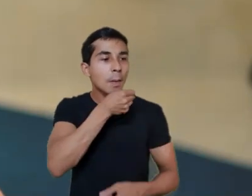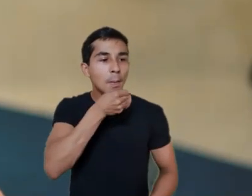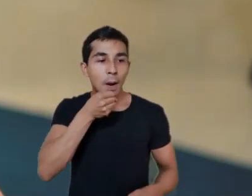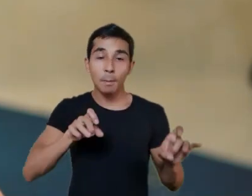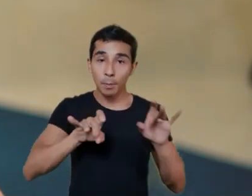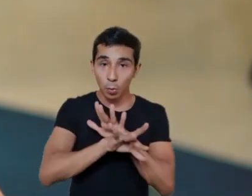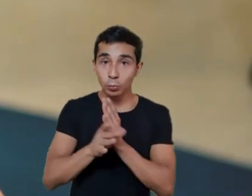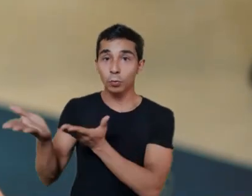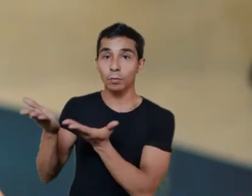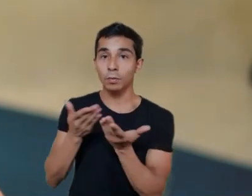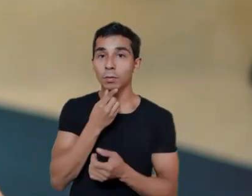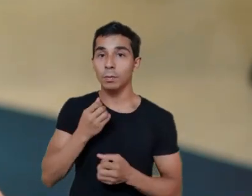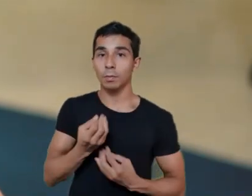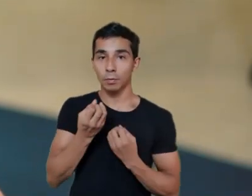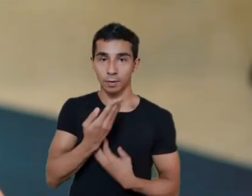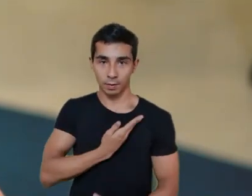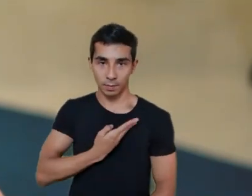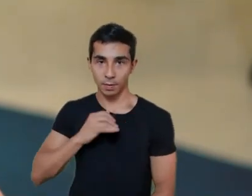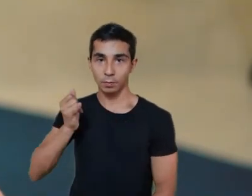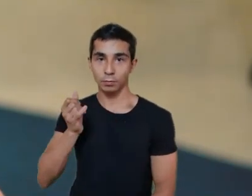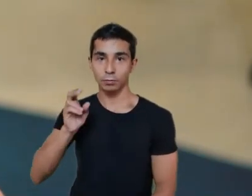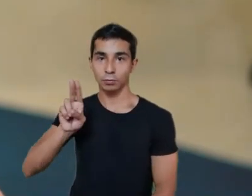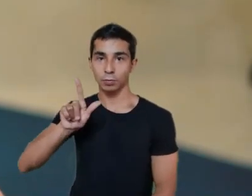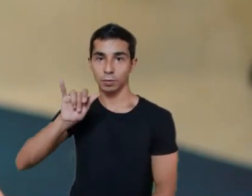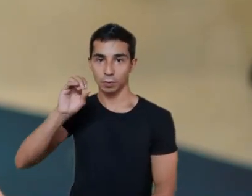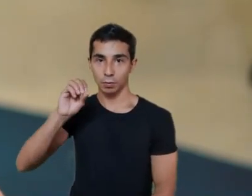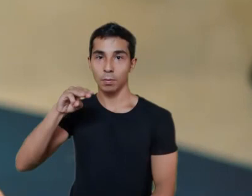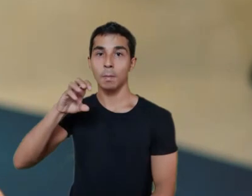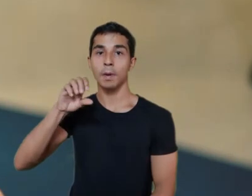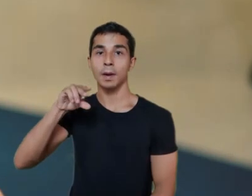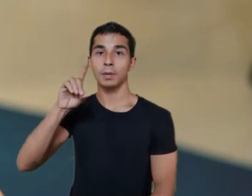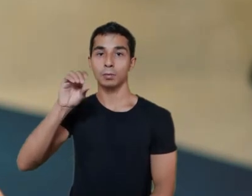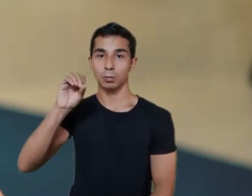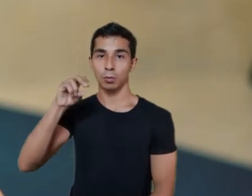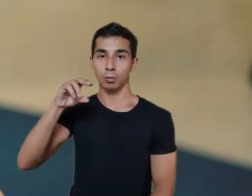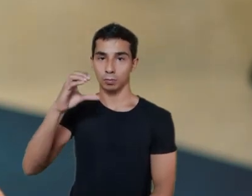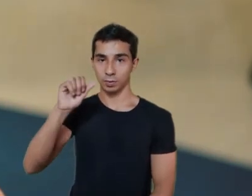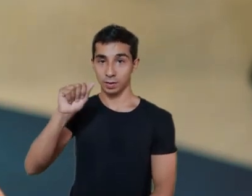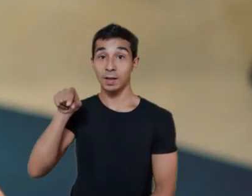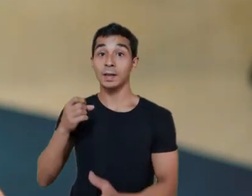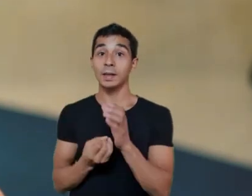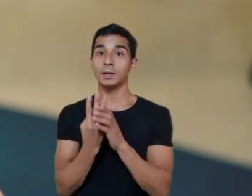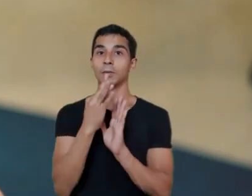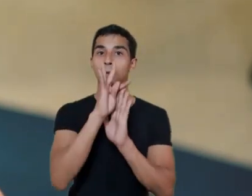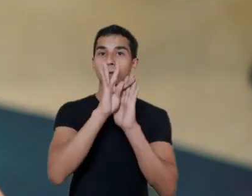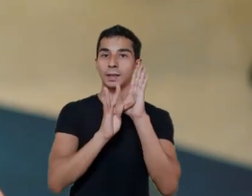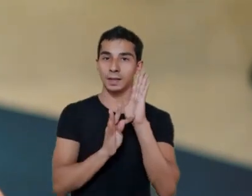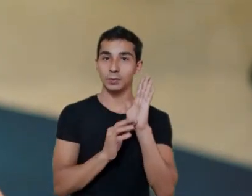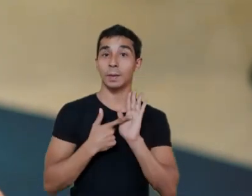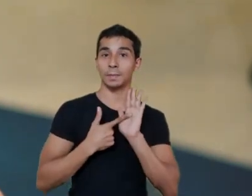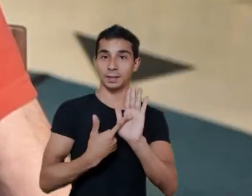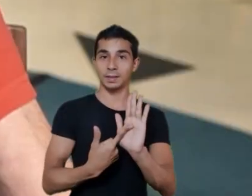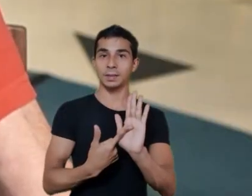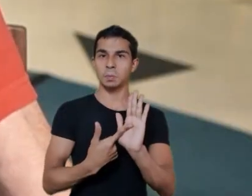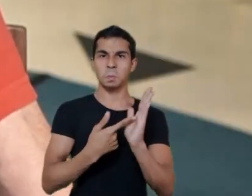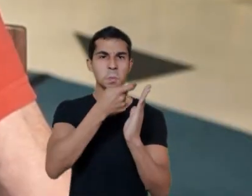poeta amigo Júlio Mendonça para o texto de apresentação, que brilhantemente o